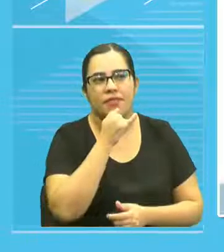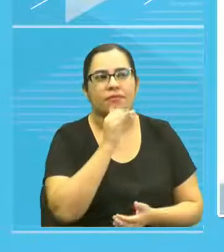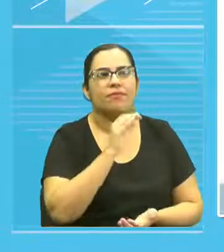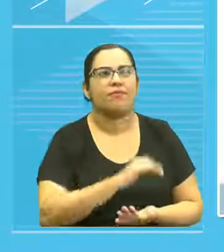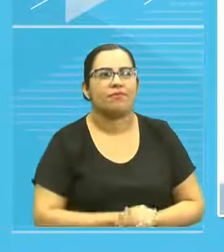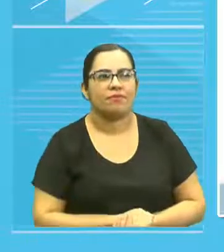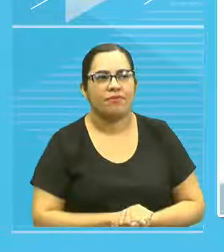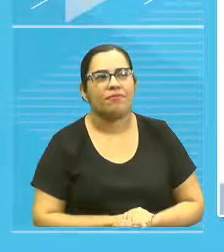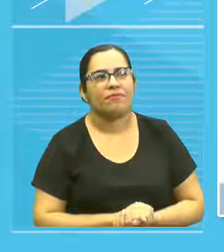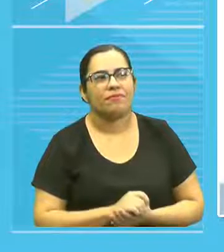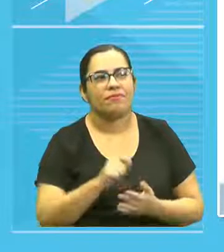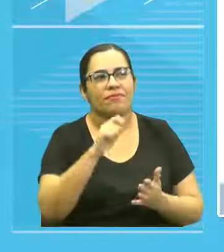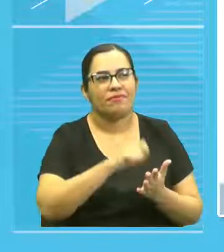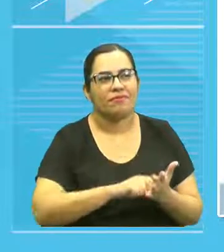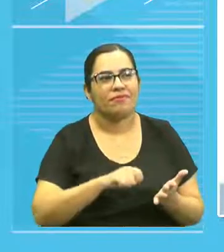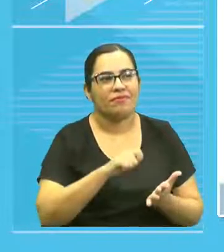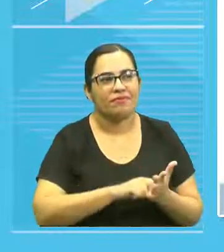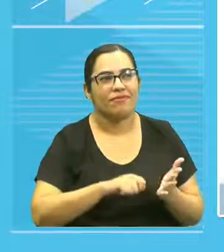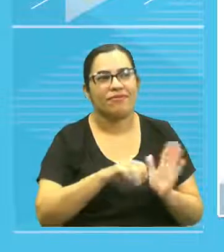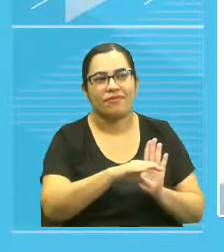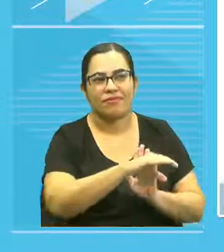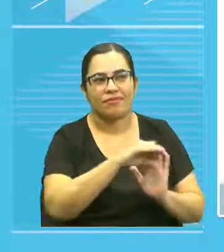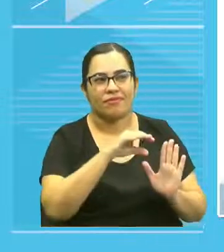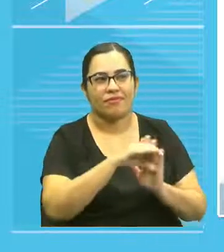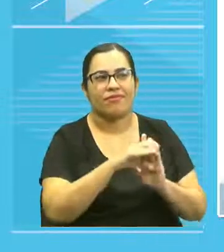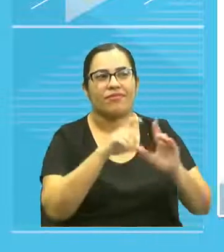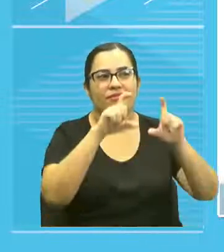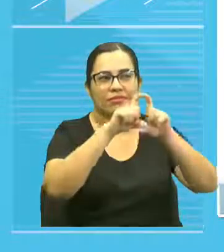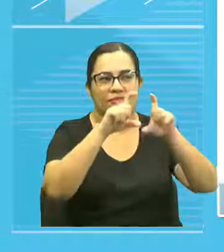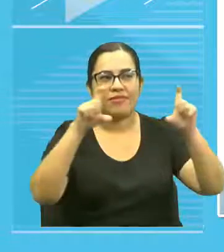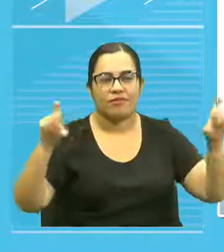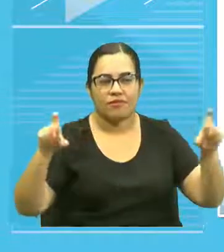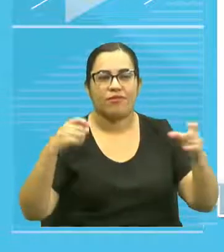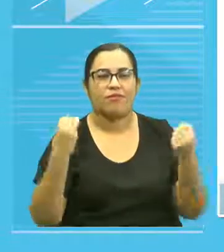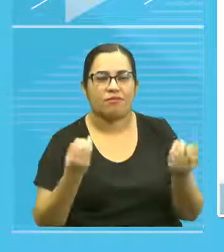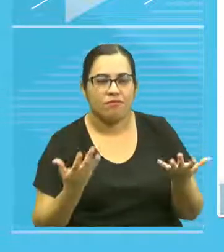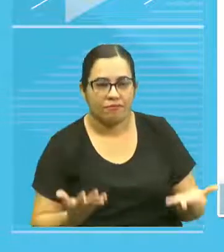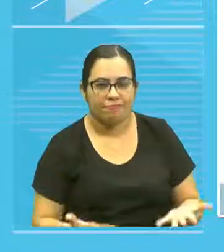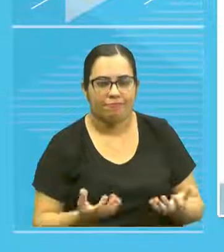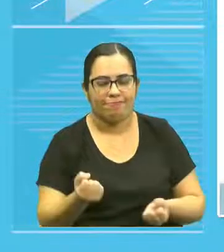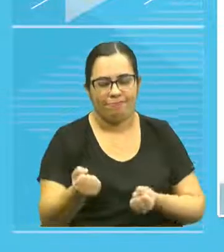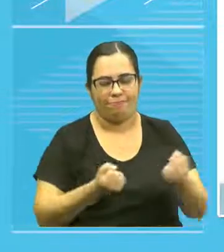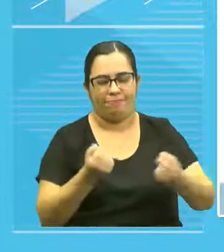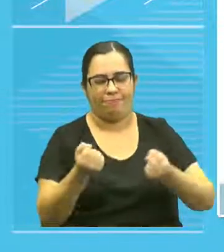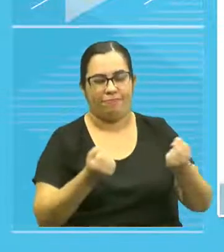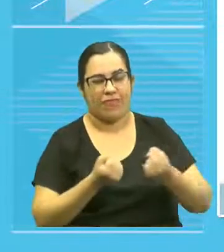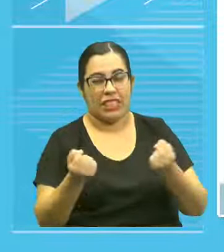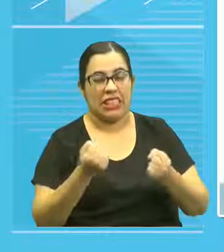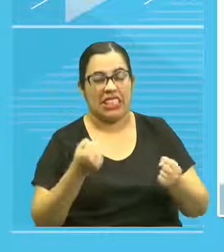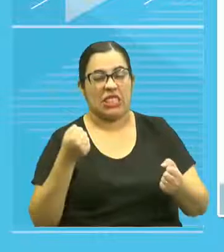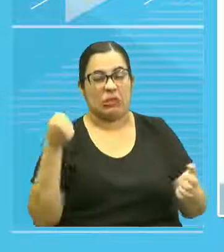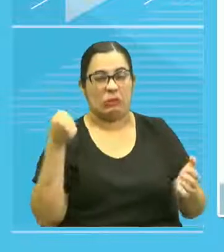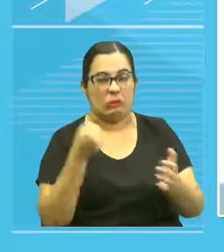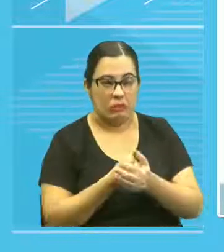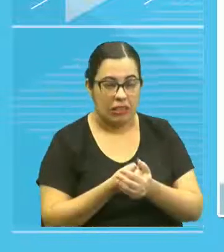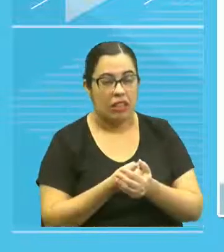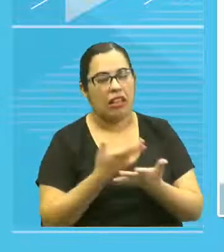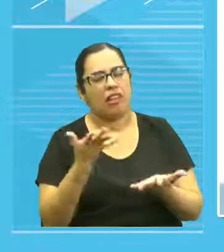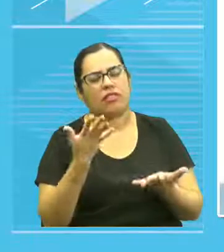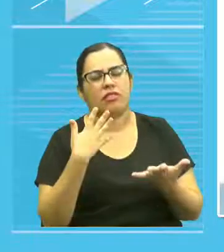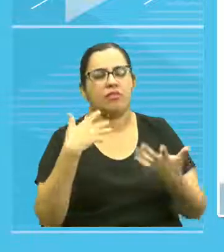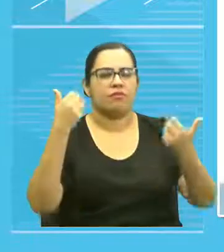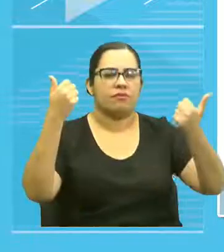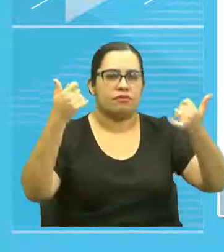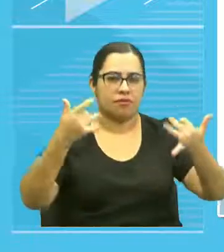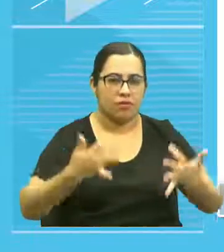por exemplo eu tava escrevendo um parágrafo cujo tema era a questão da violência no trânsito né aí lá pelas tantas